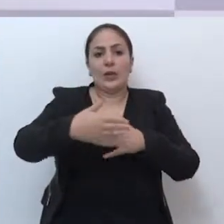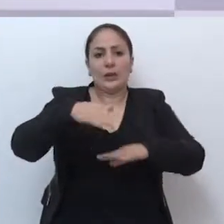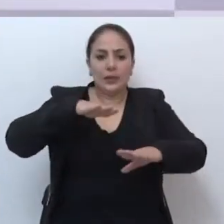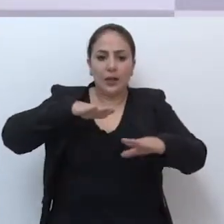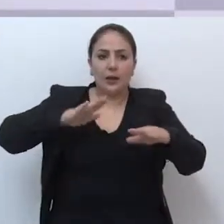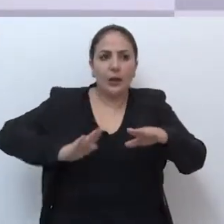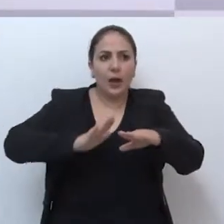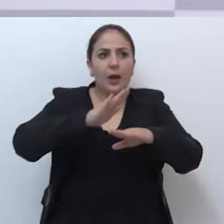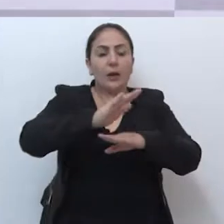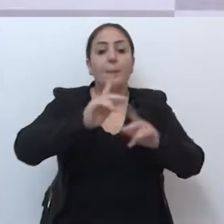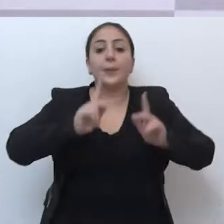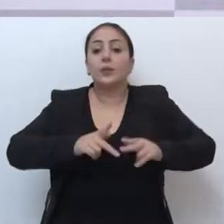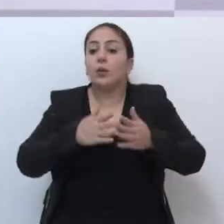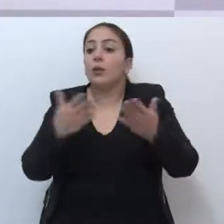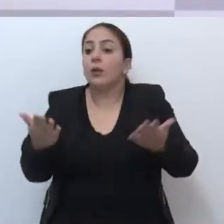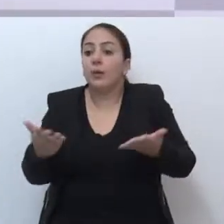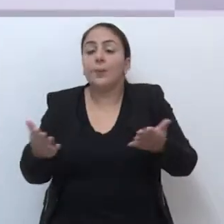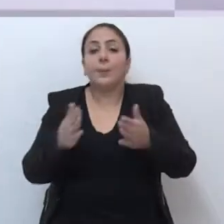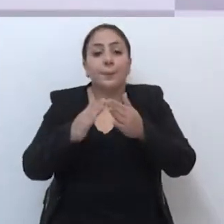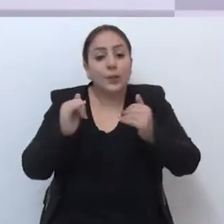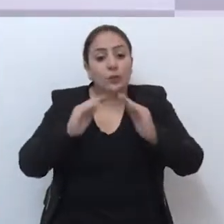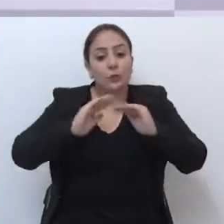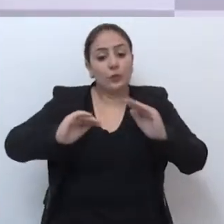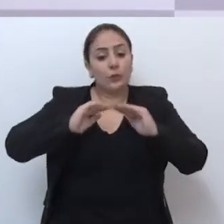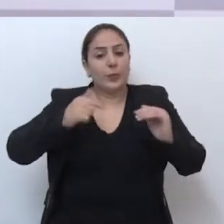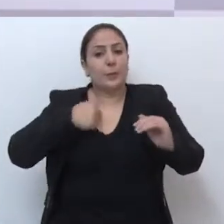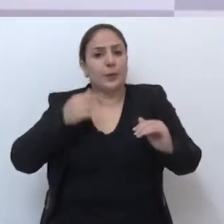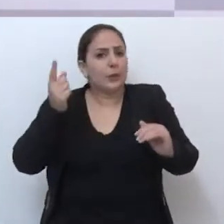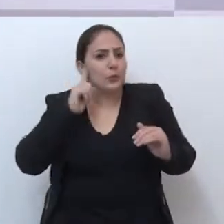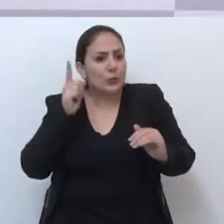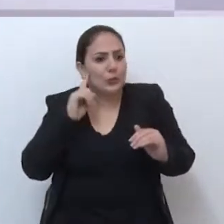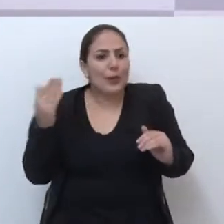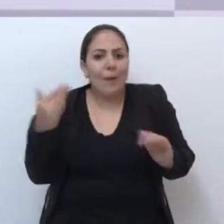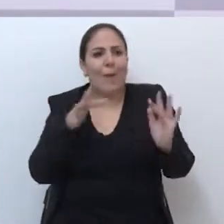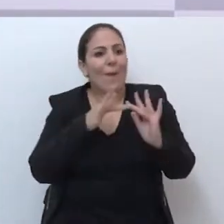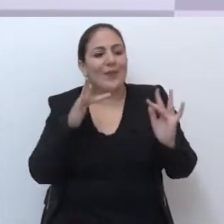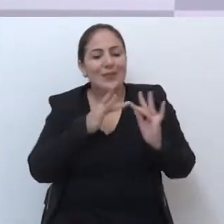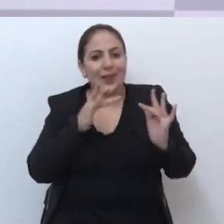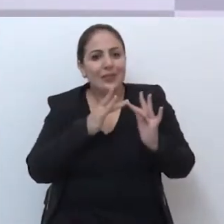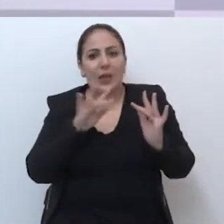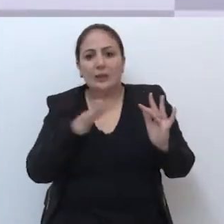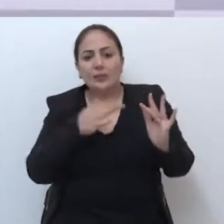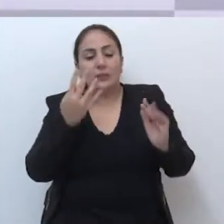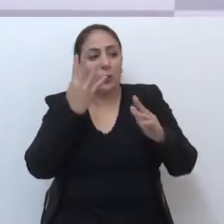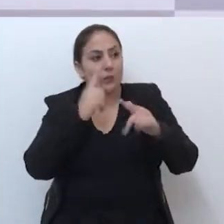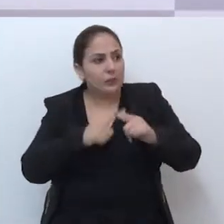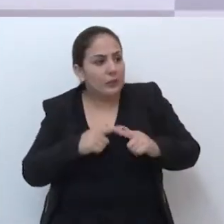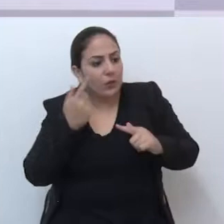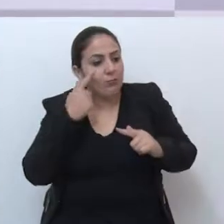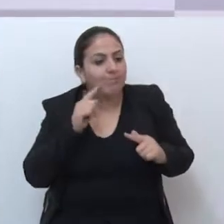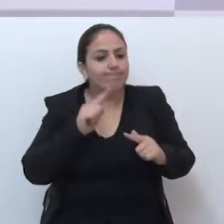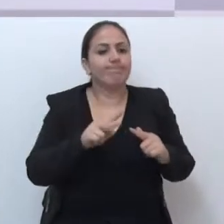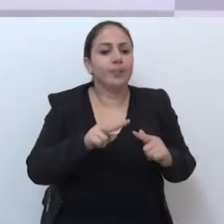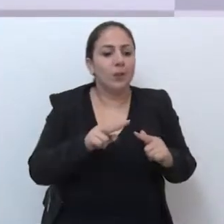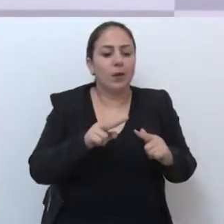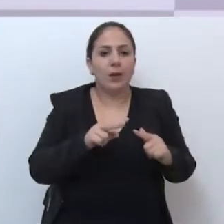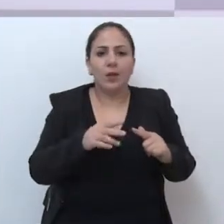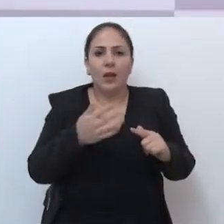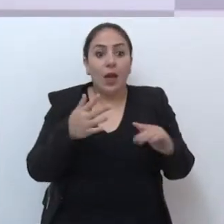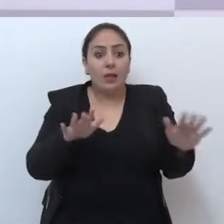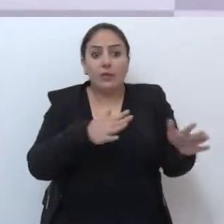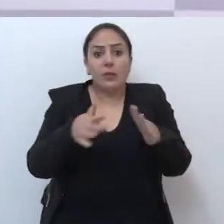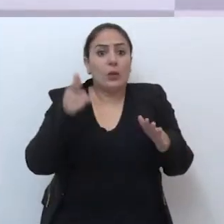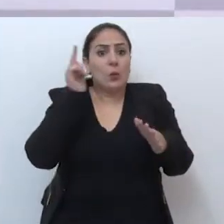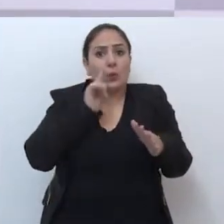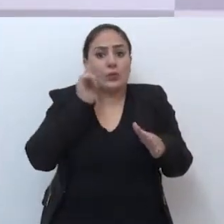dos moradores, e os moradores cobrando desse vereador, que todo dia passava por ali, até 4 vezes por dia, e a gente chega a um ponto